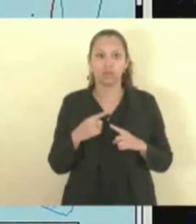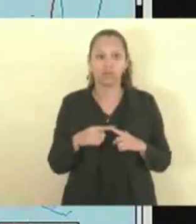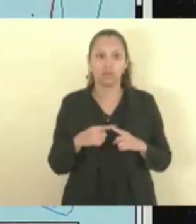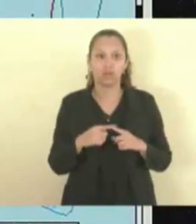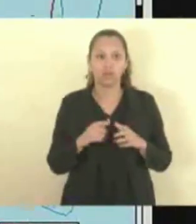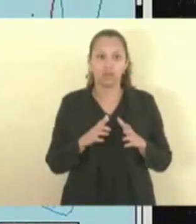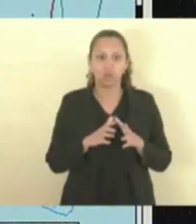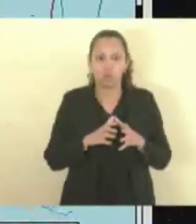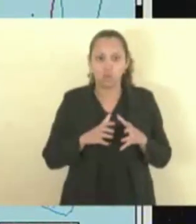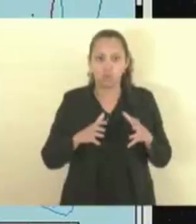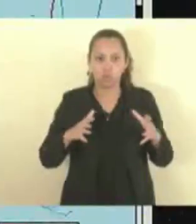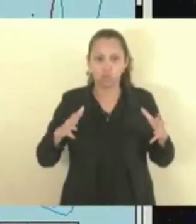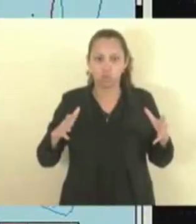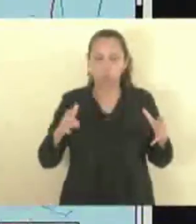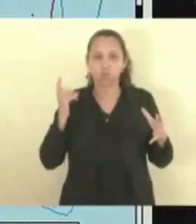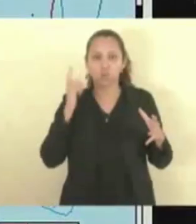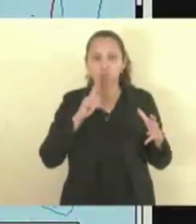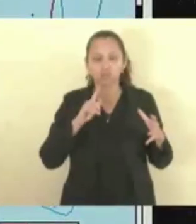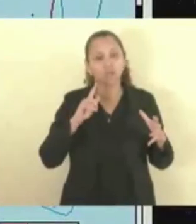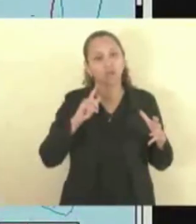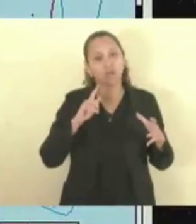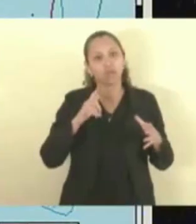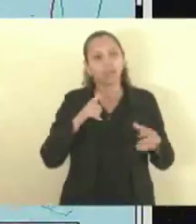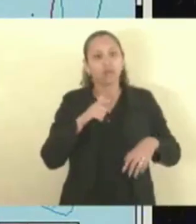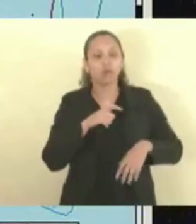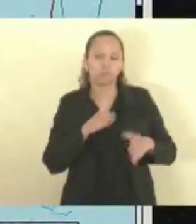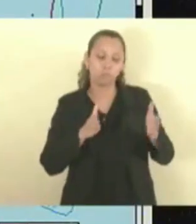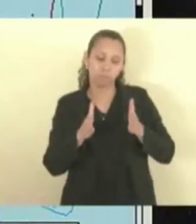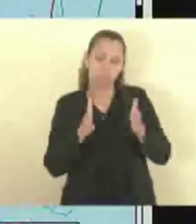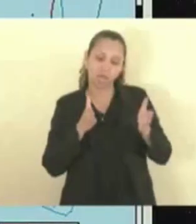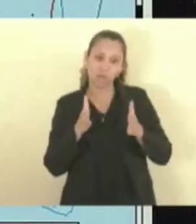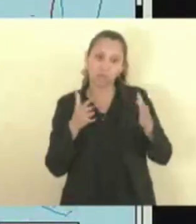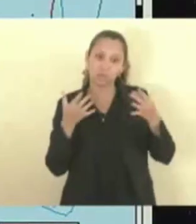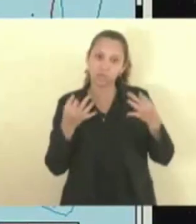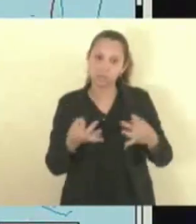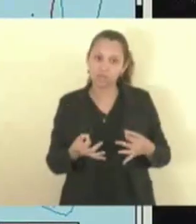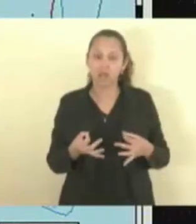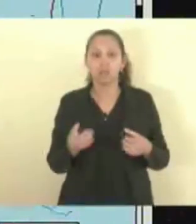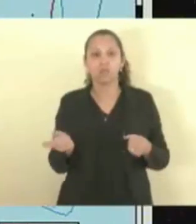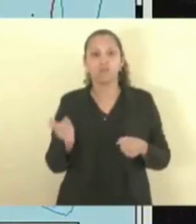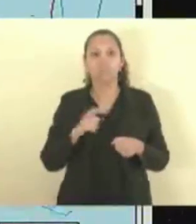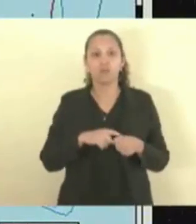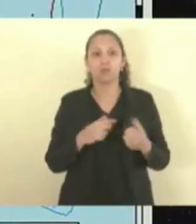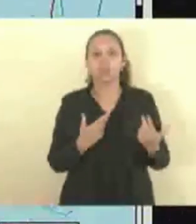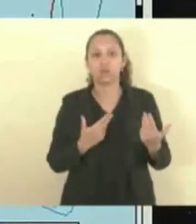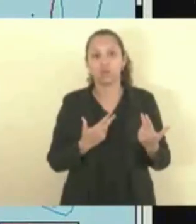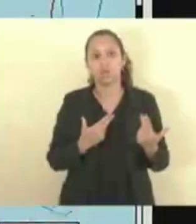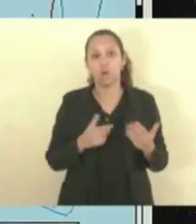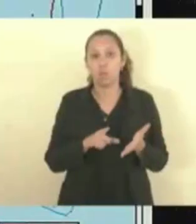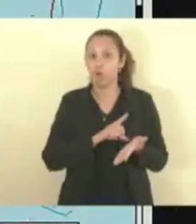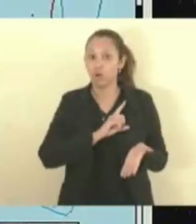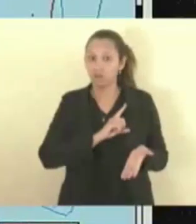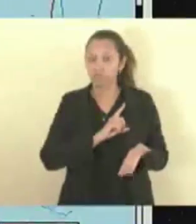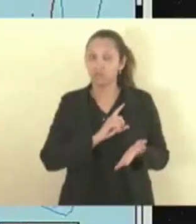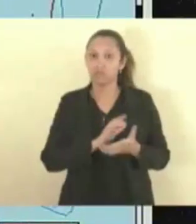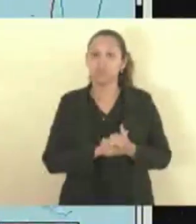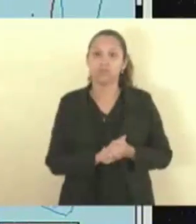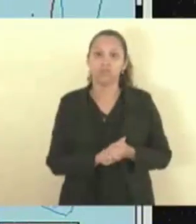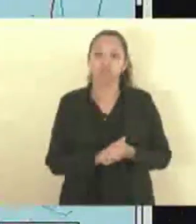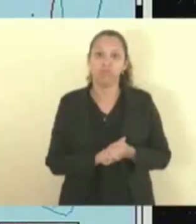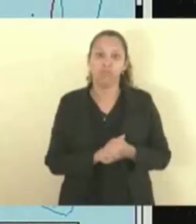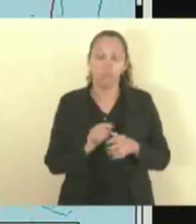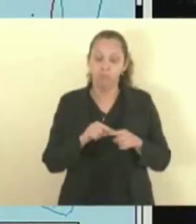consegue se recuperar com um tempo devido. Entretanto, como as aberturas são muito frequentes, o sistema lagunar não tem tempo de